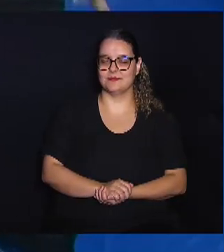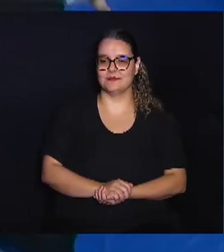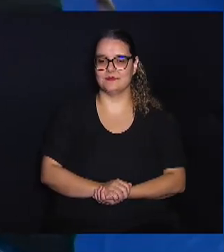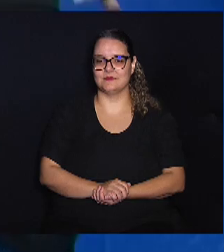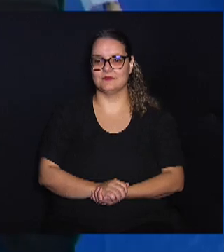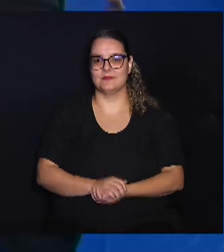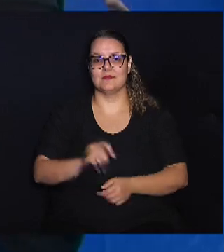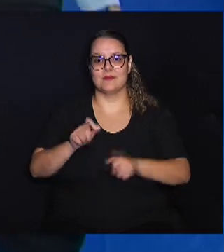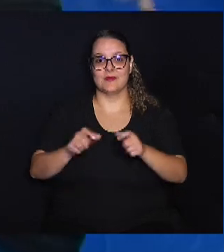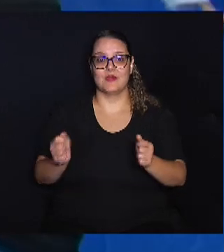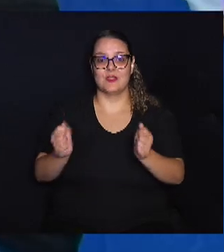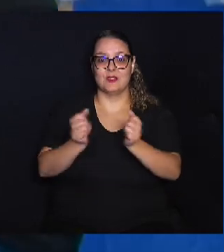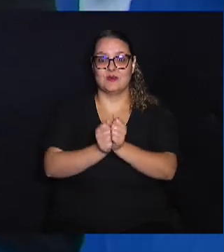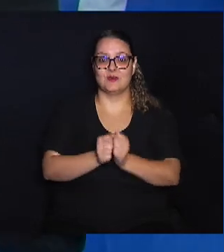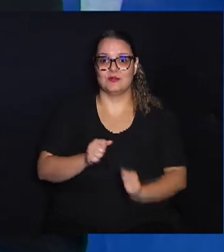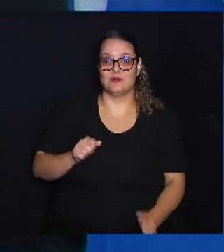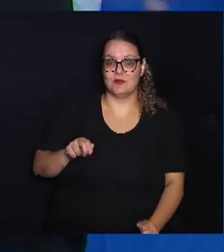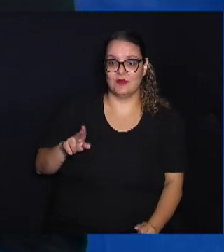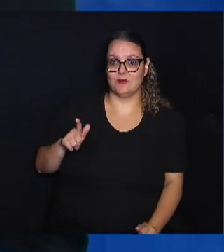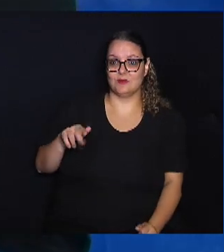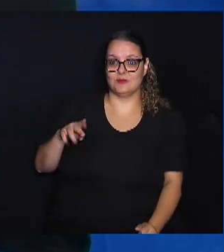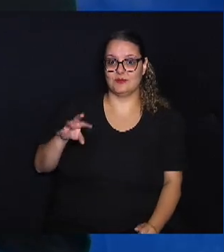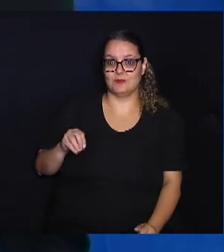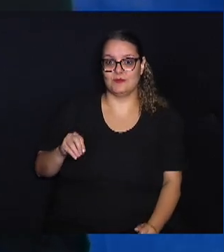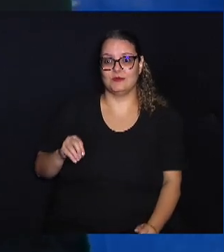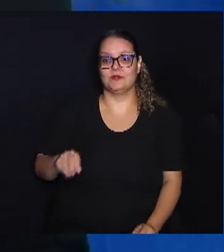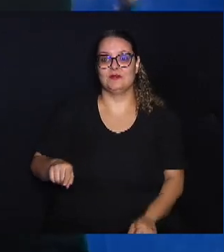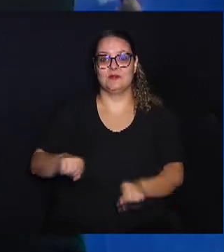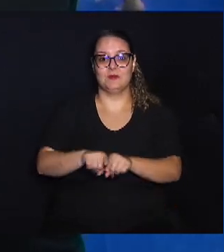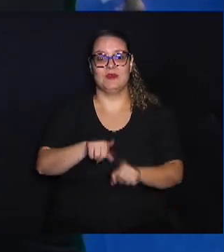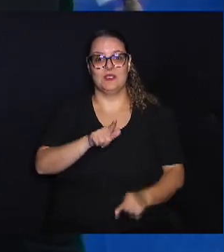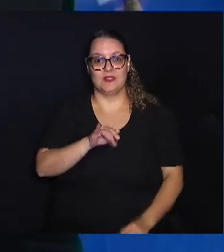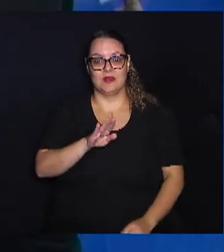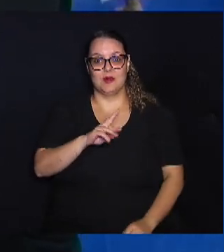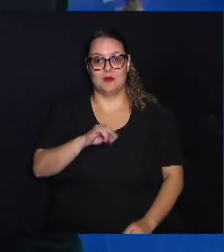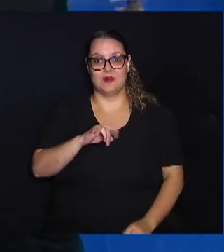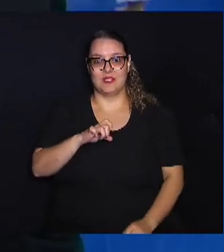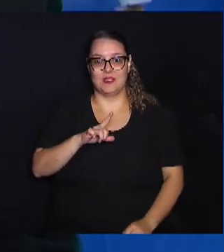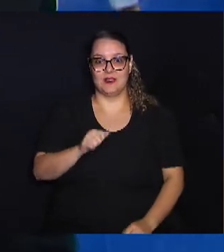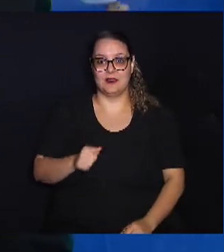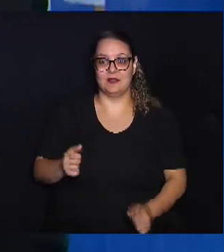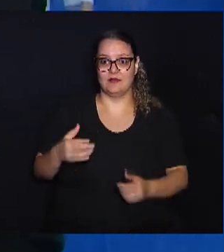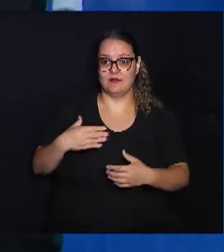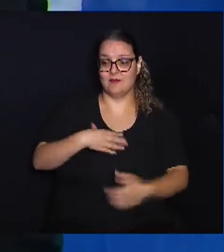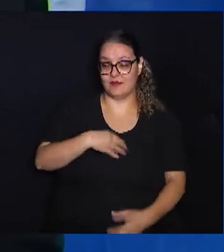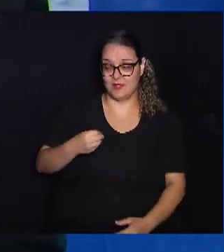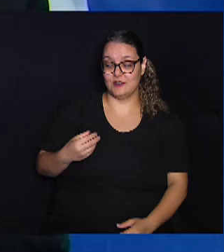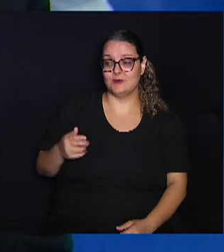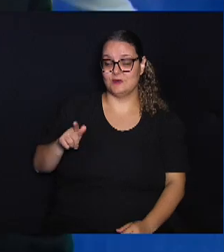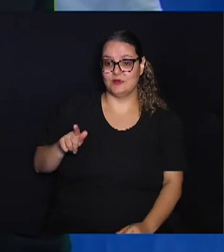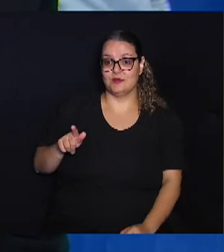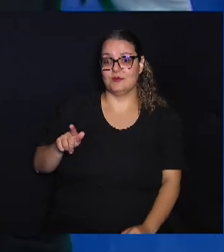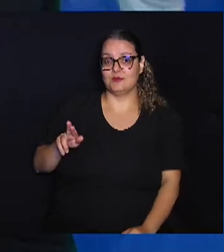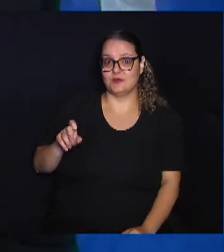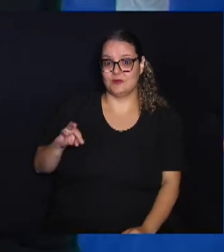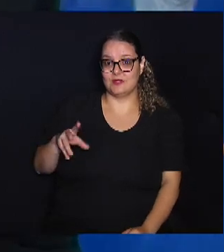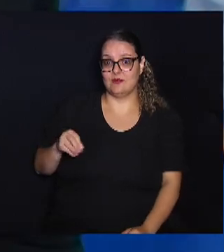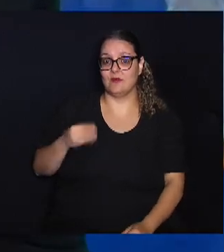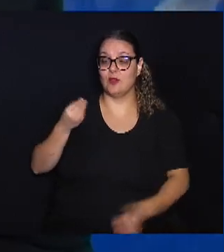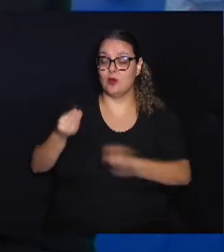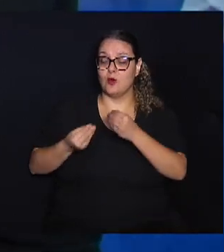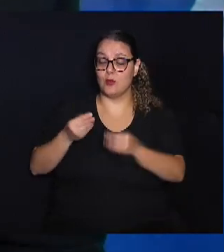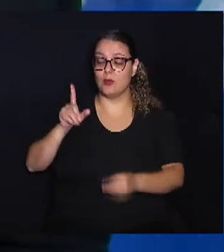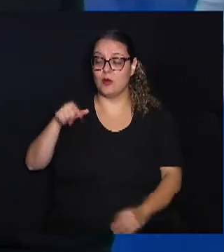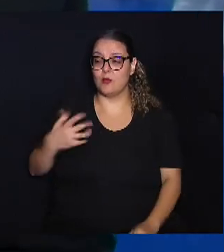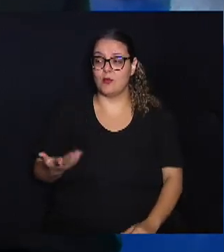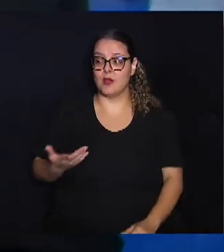Pessoal, e agora eu tô aqui com o Augusto e com a Gabriela, filhos do Gustavo. Augusto, como que é poder praticar o Karatê